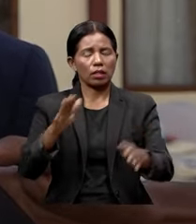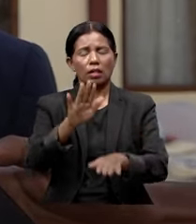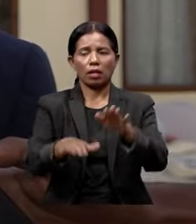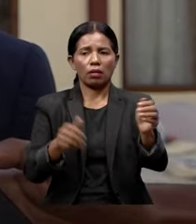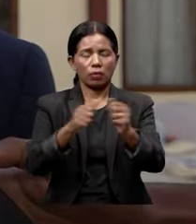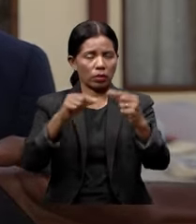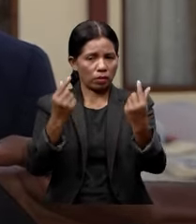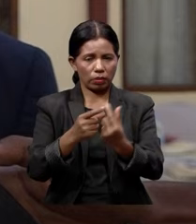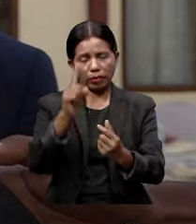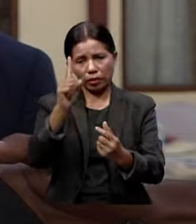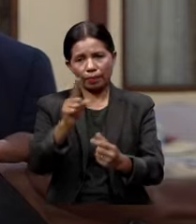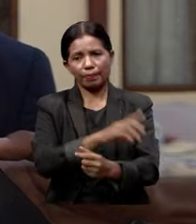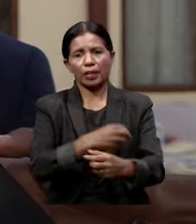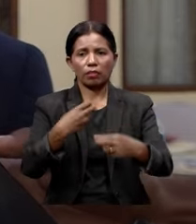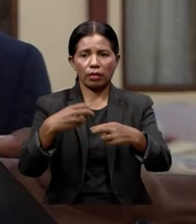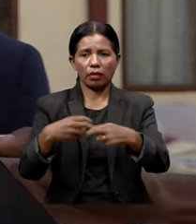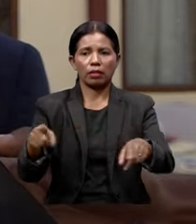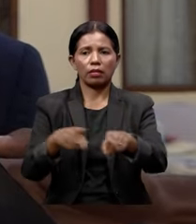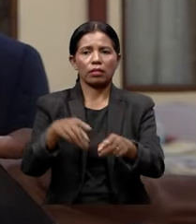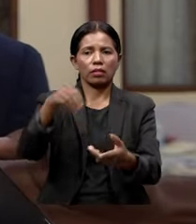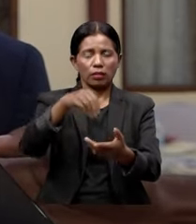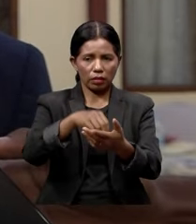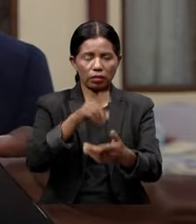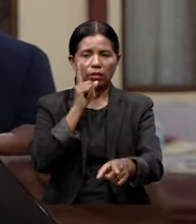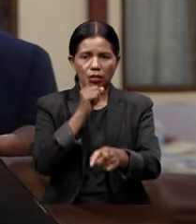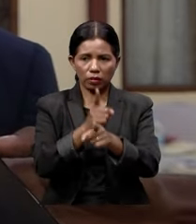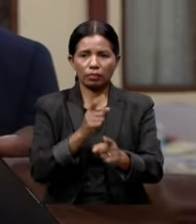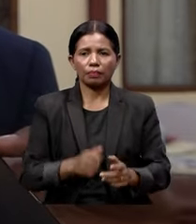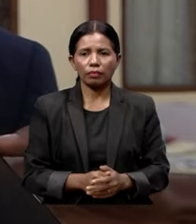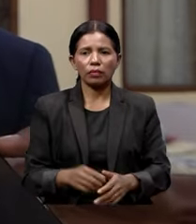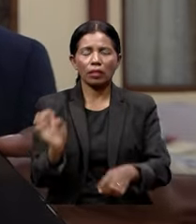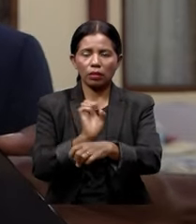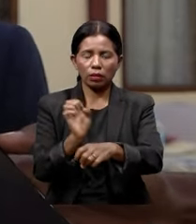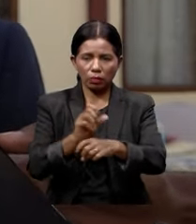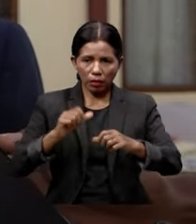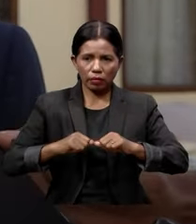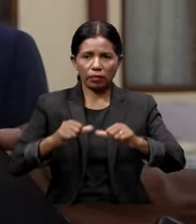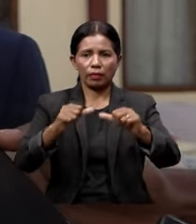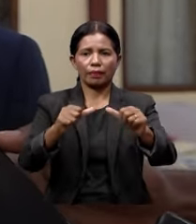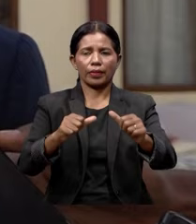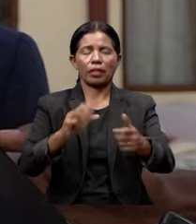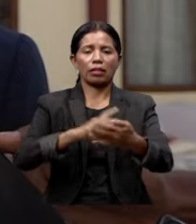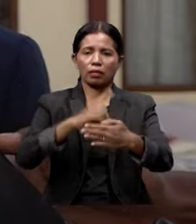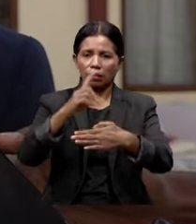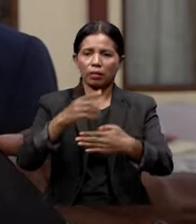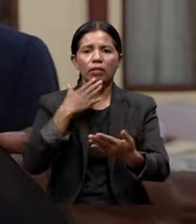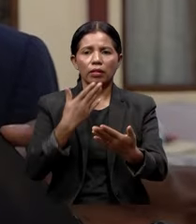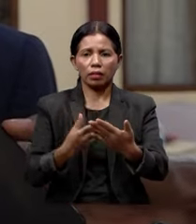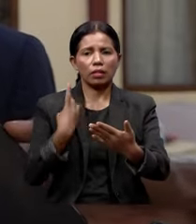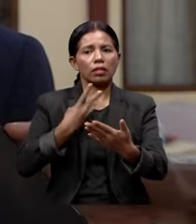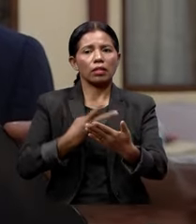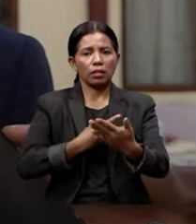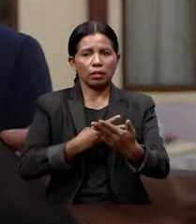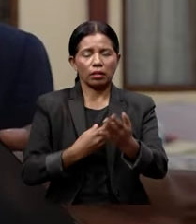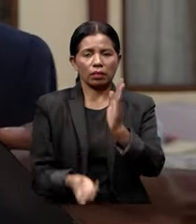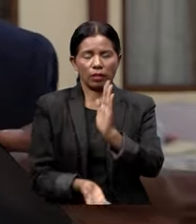pacote. Impacto, se você não é, quando o investimento é sério, a economia lá e desenvolvimento do dia, e depois tem rendimento dos